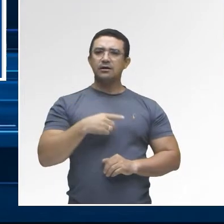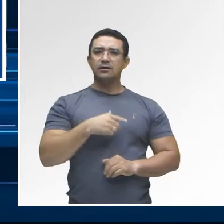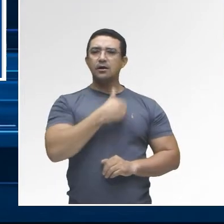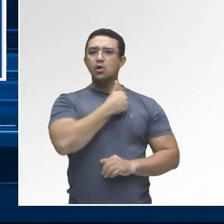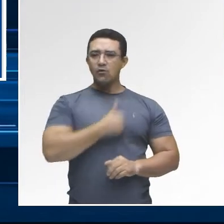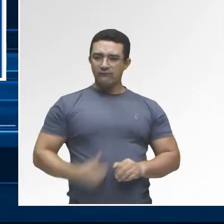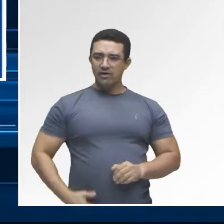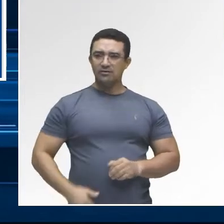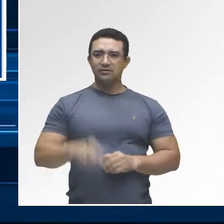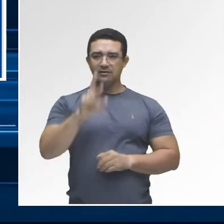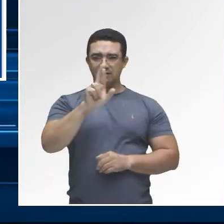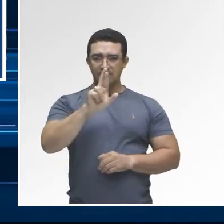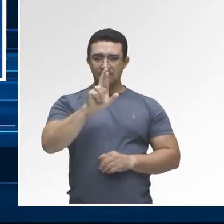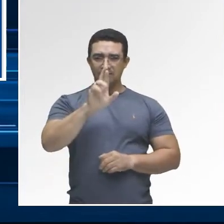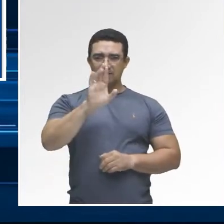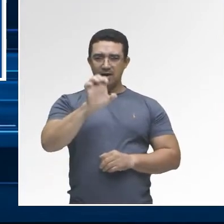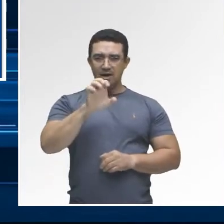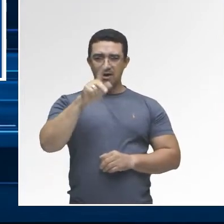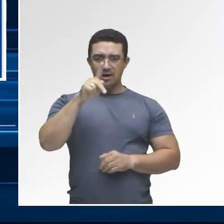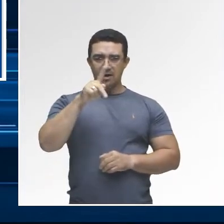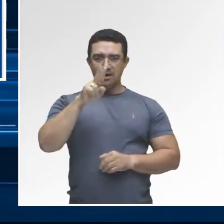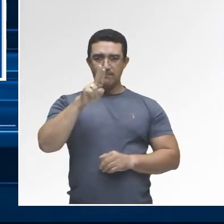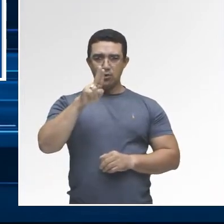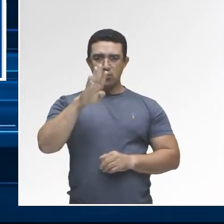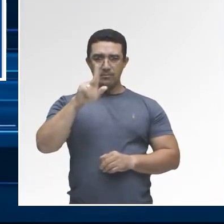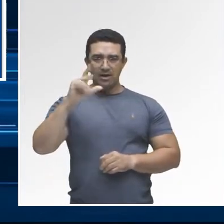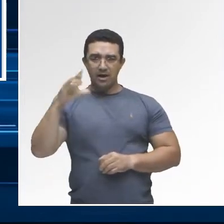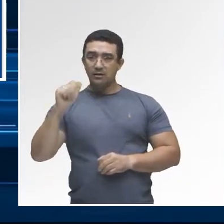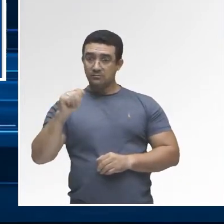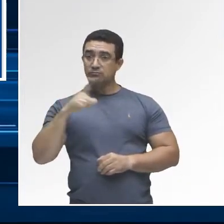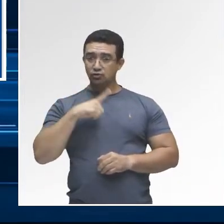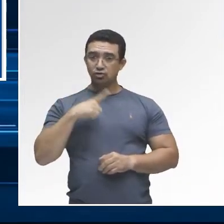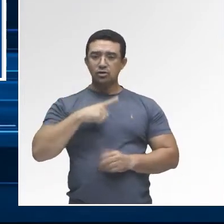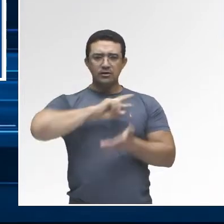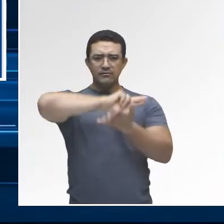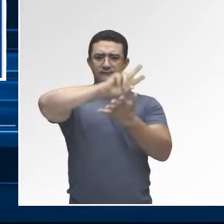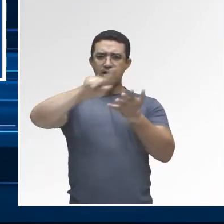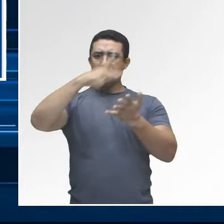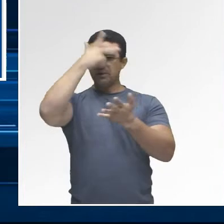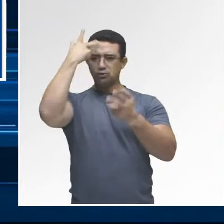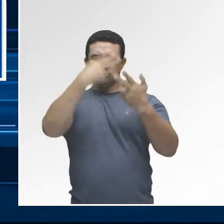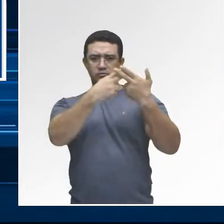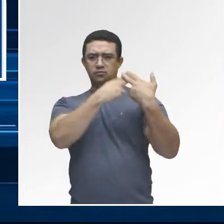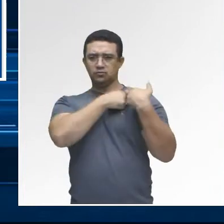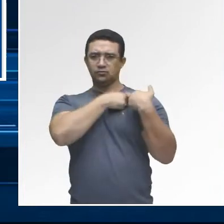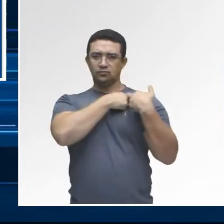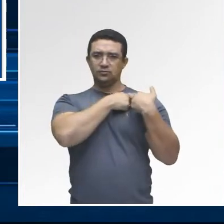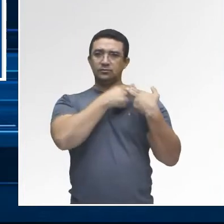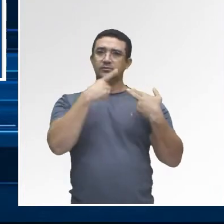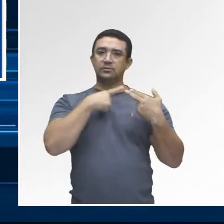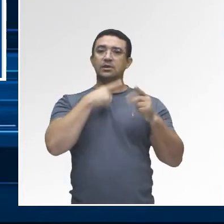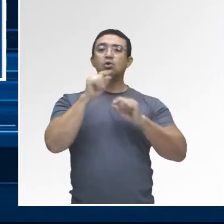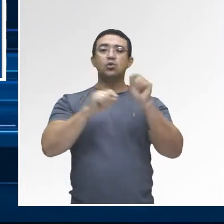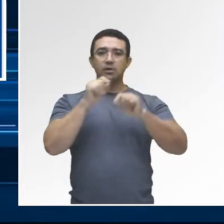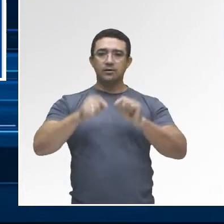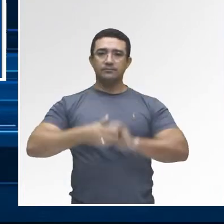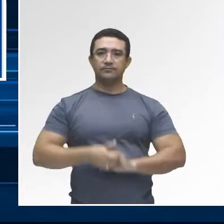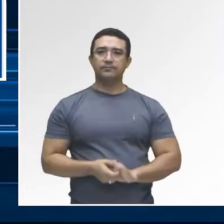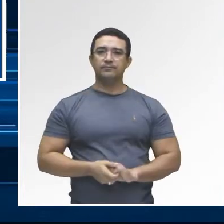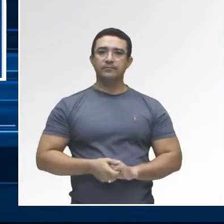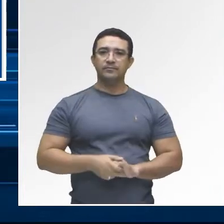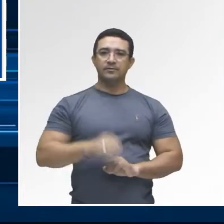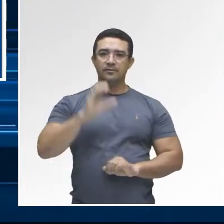eram esses? Vamos lá, vamos acompanhar. Temos os censores que faziam